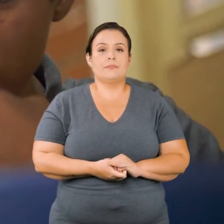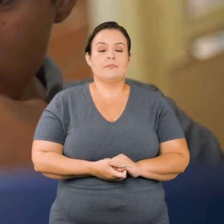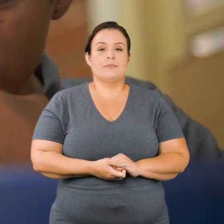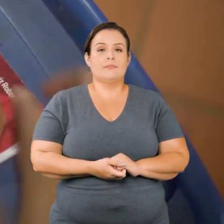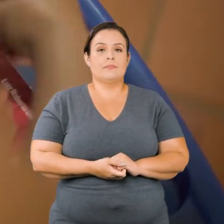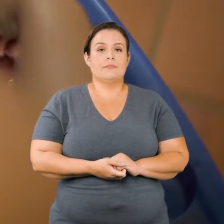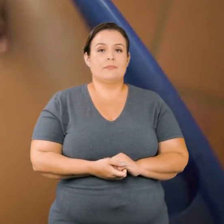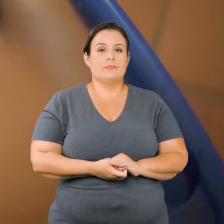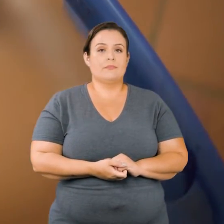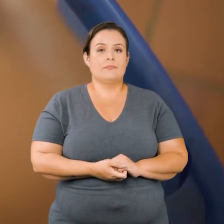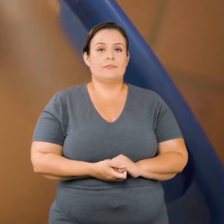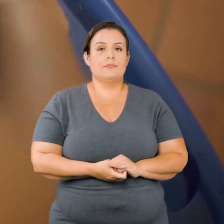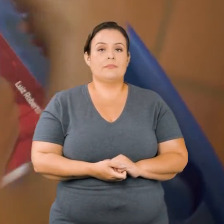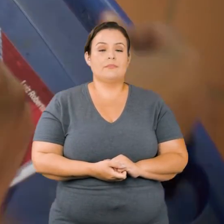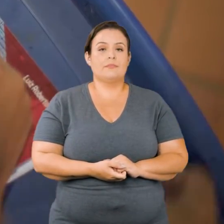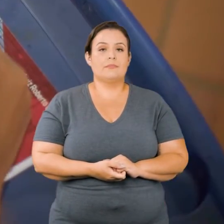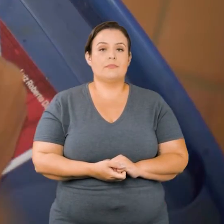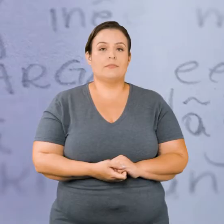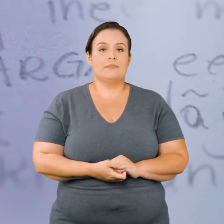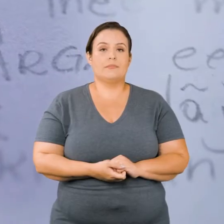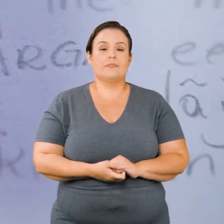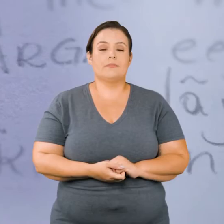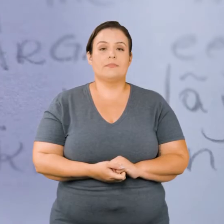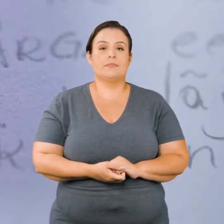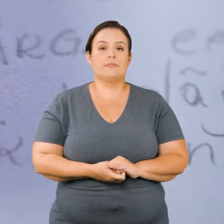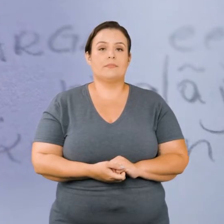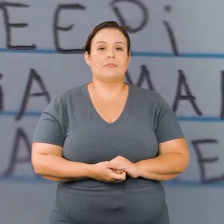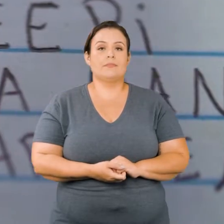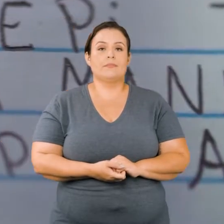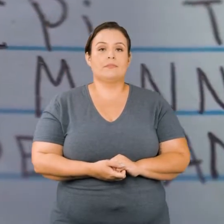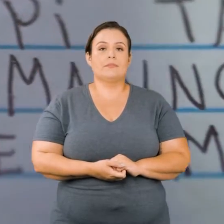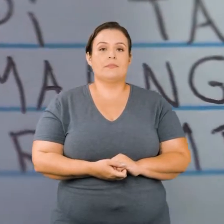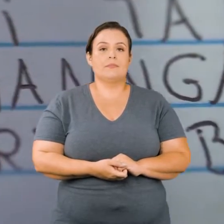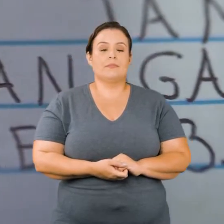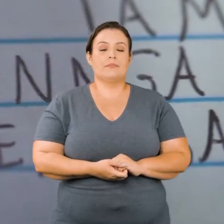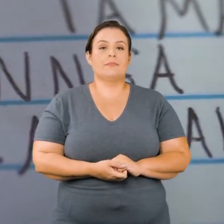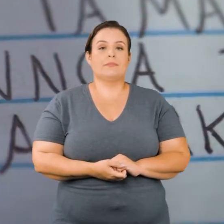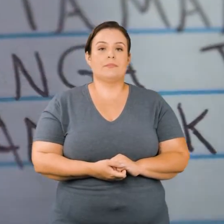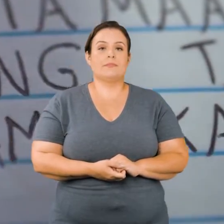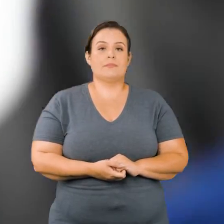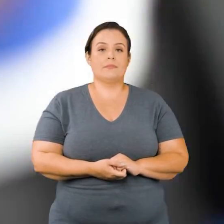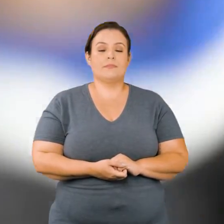fazem pinturas, orientados pela professora. Detalhes dos textos redigidos em português e tupi.